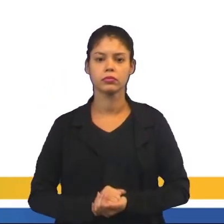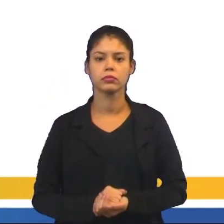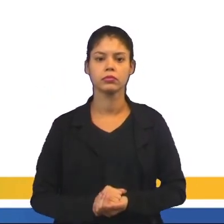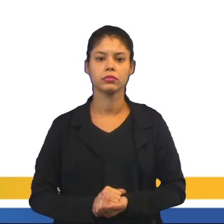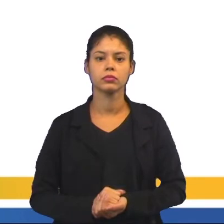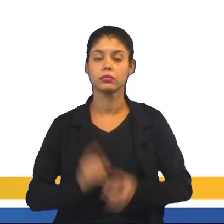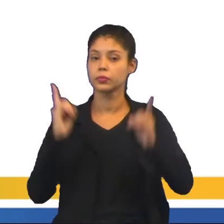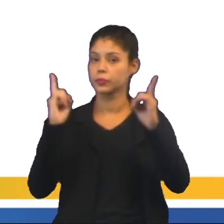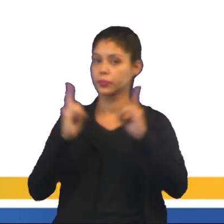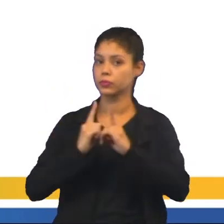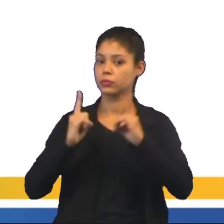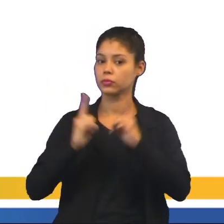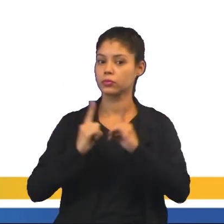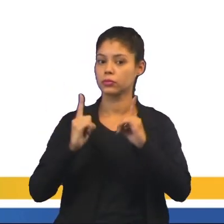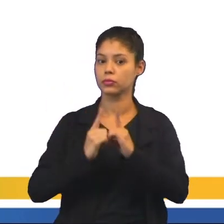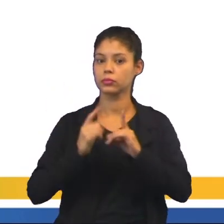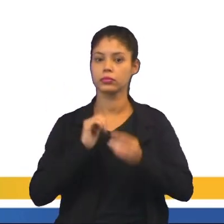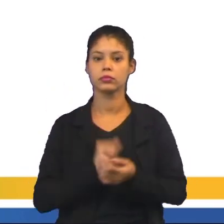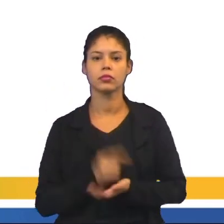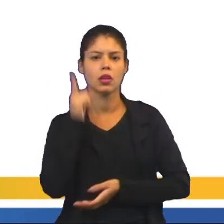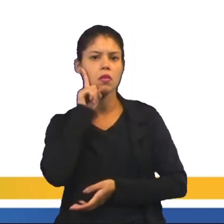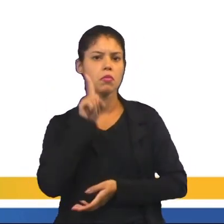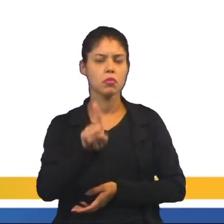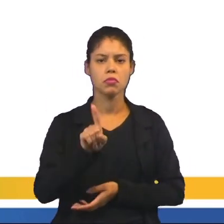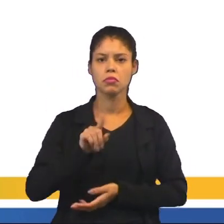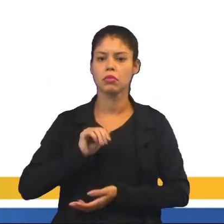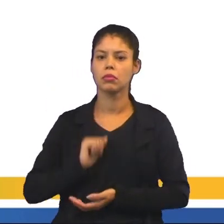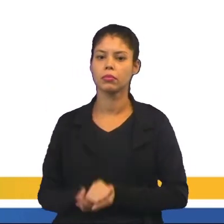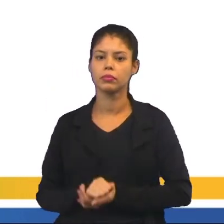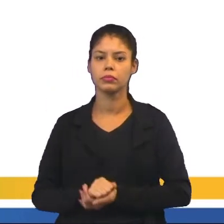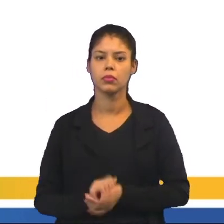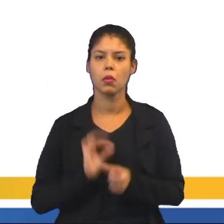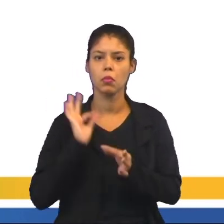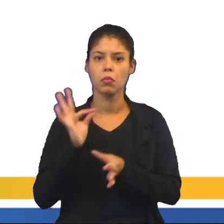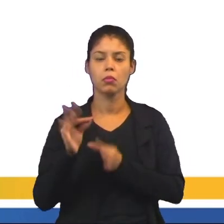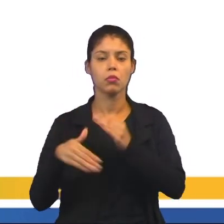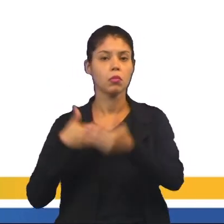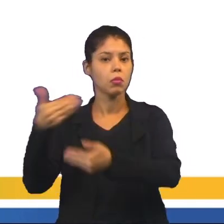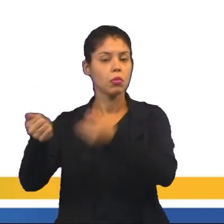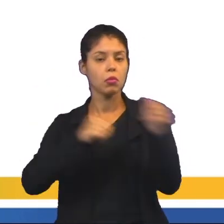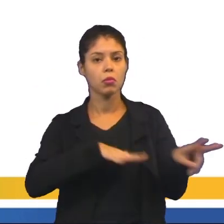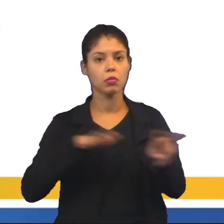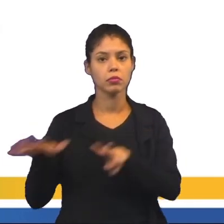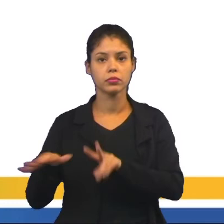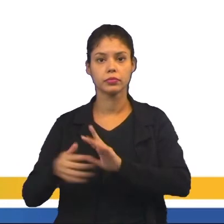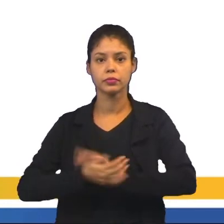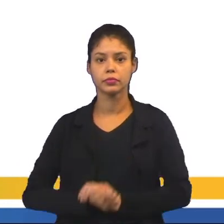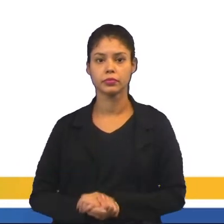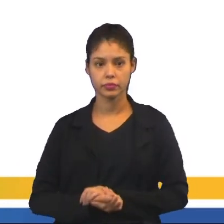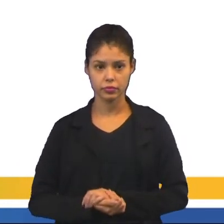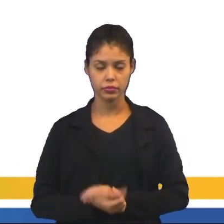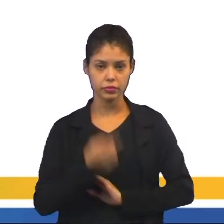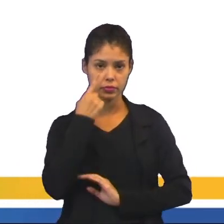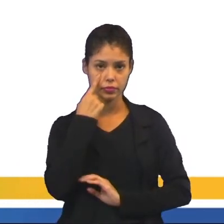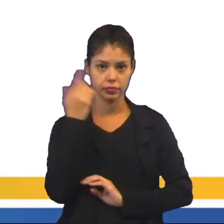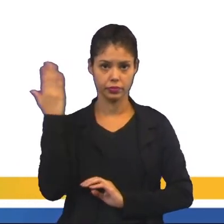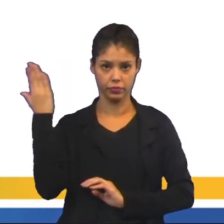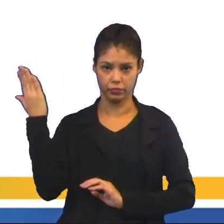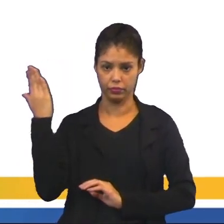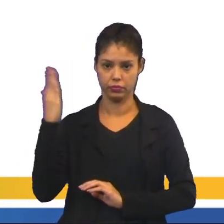da quantidade de clientes atendido por dia ao longo da semana. Então, olha